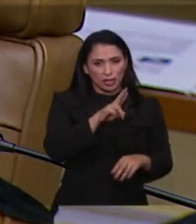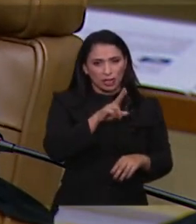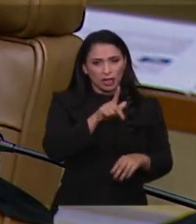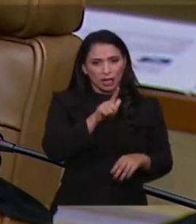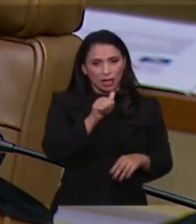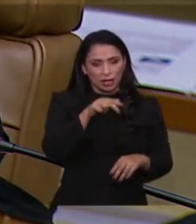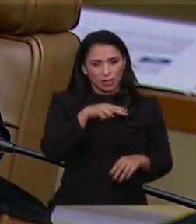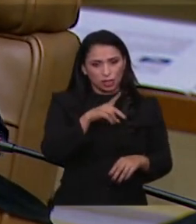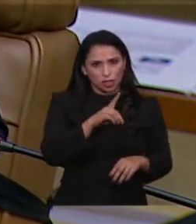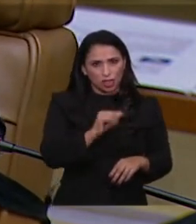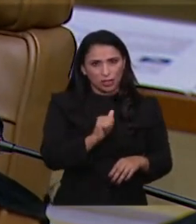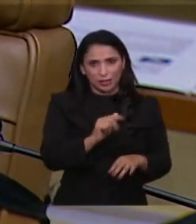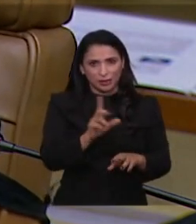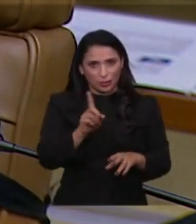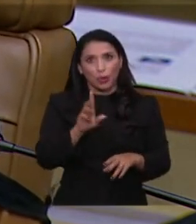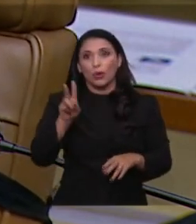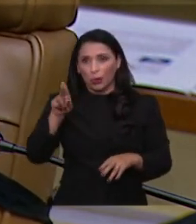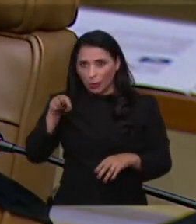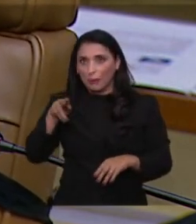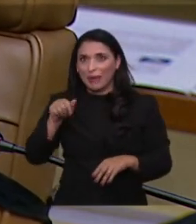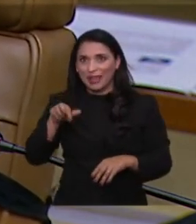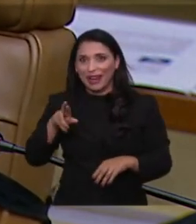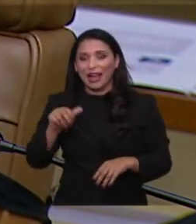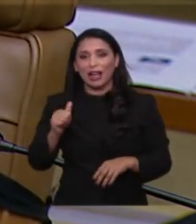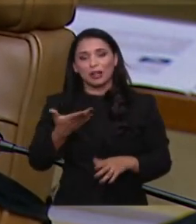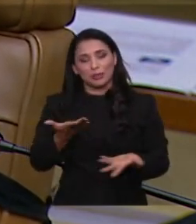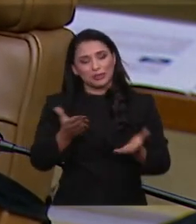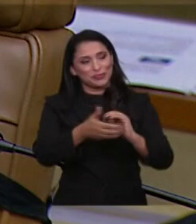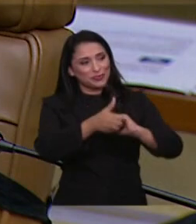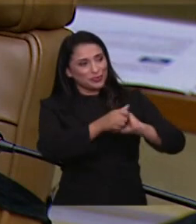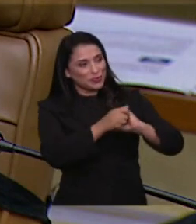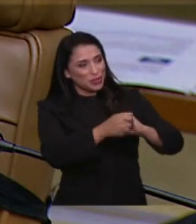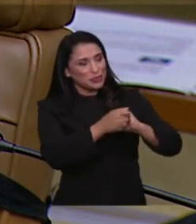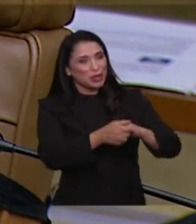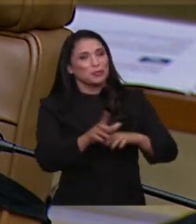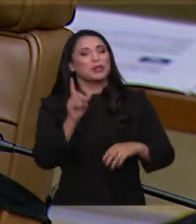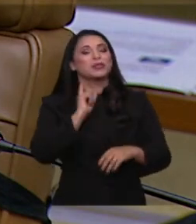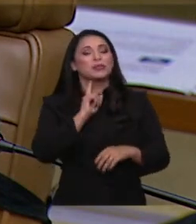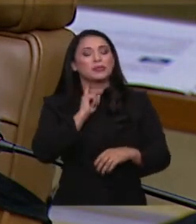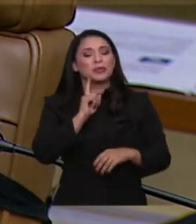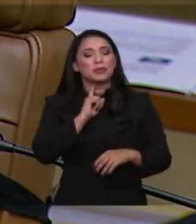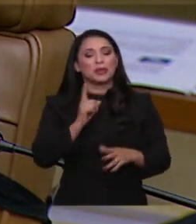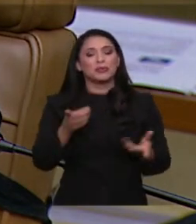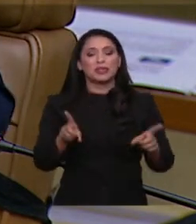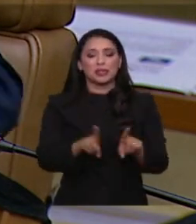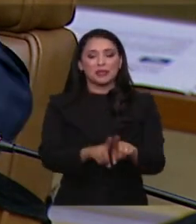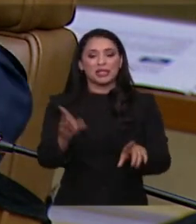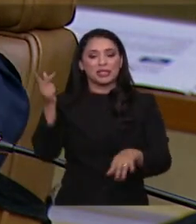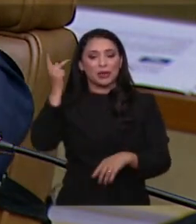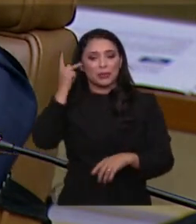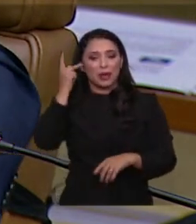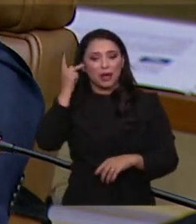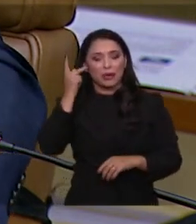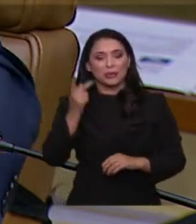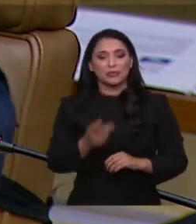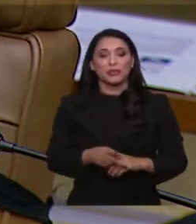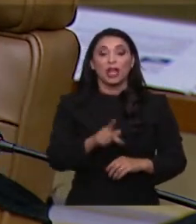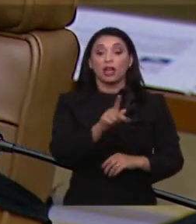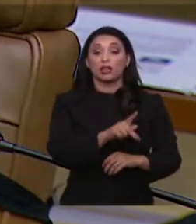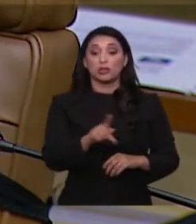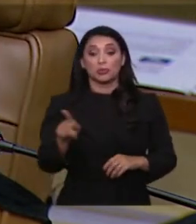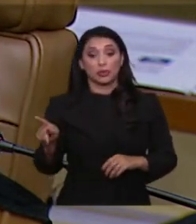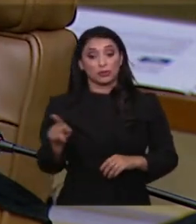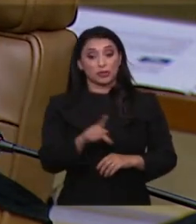é Uberaba, né? Então, minha saudação aos mineiros e aos paulistas, ou que estudam em Minas e São Paulo, aos